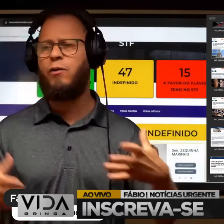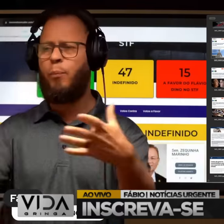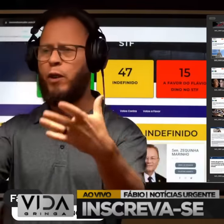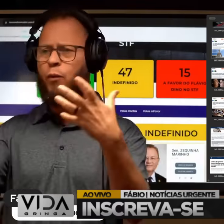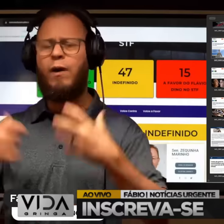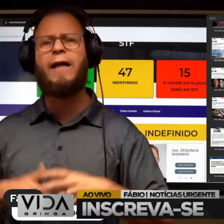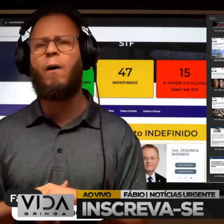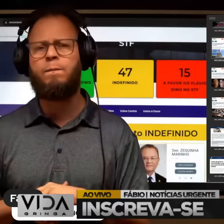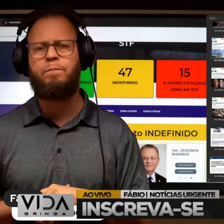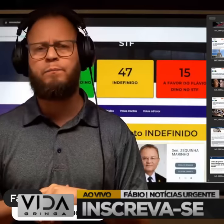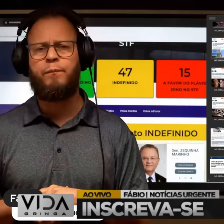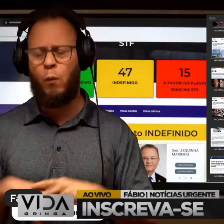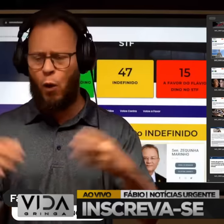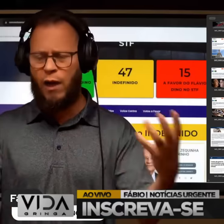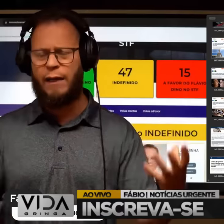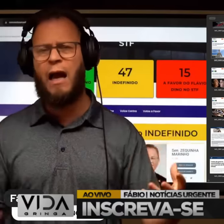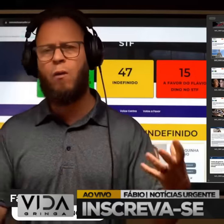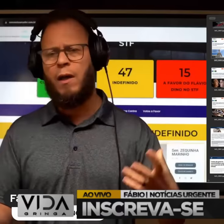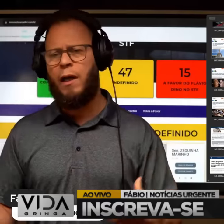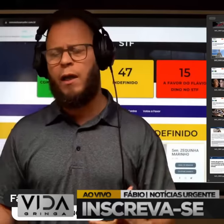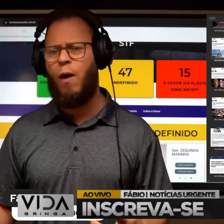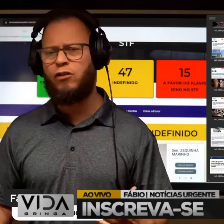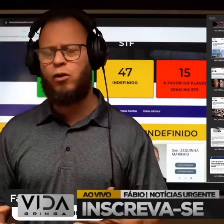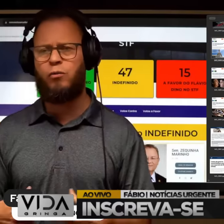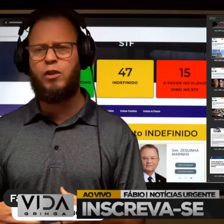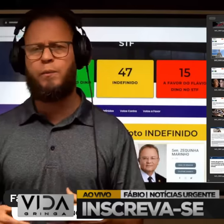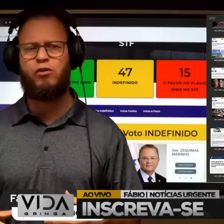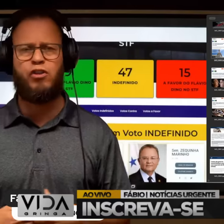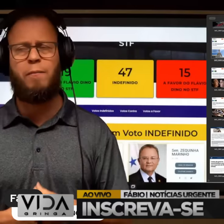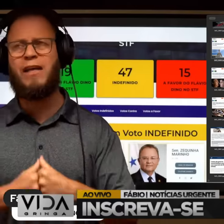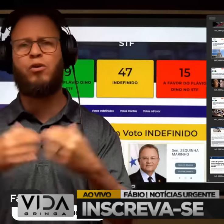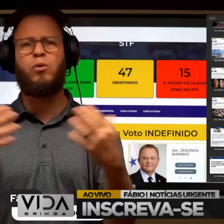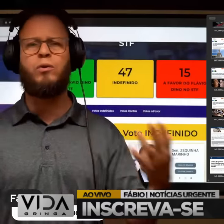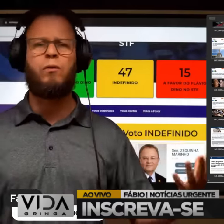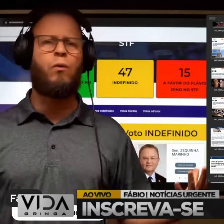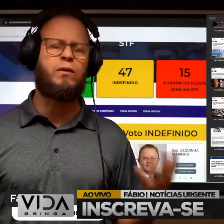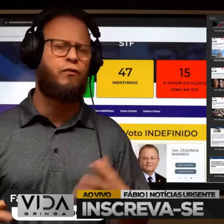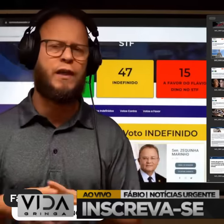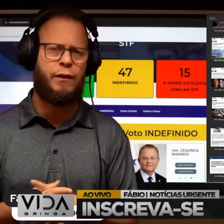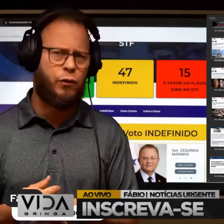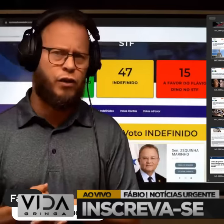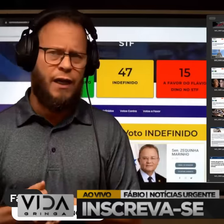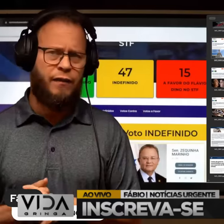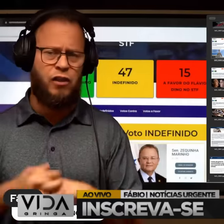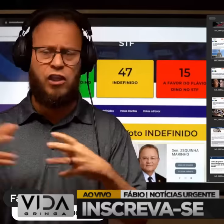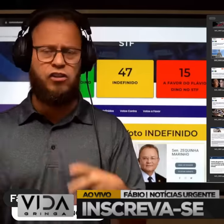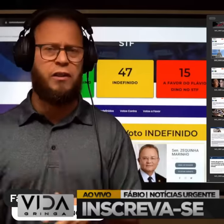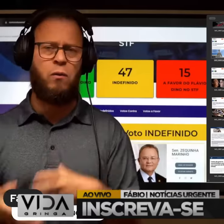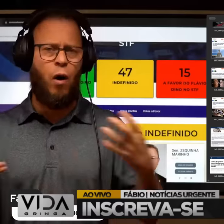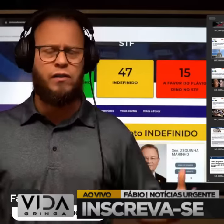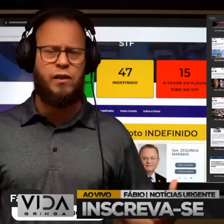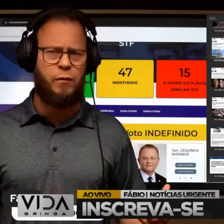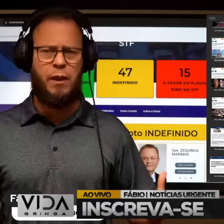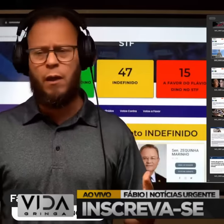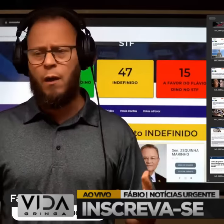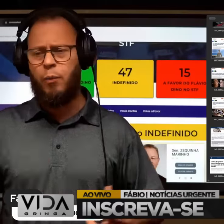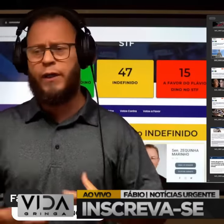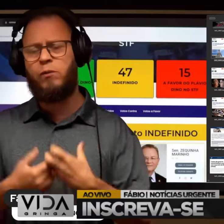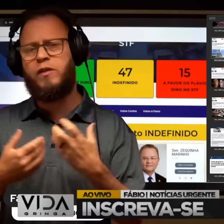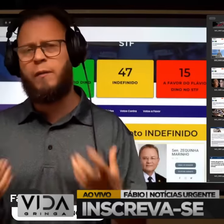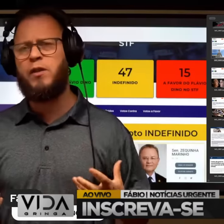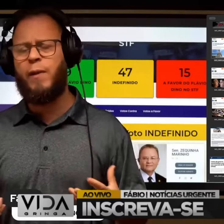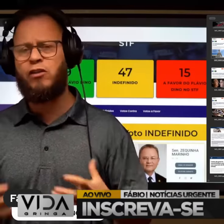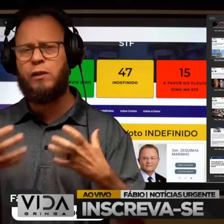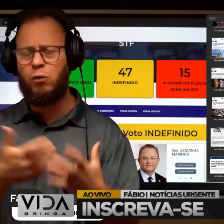estariam apoiando o meu canal. O meu canal, eu acho que eu sou uma das pessoas que mais lutam contra o fake news. Tem gente que não gosta de mim porque